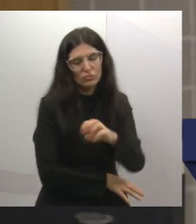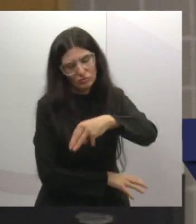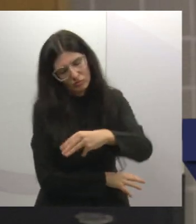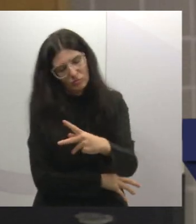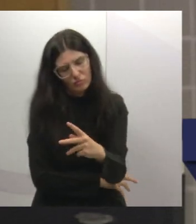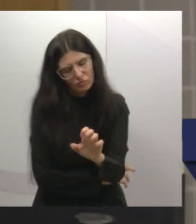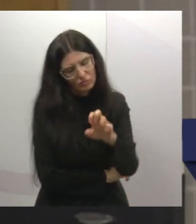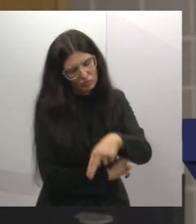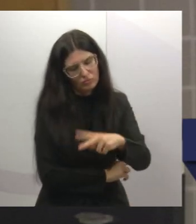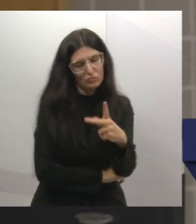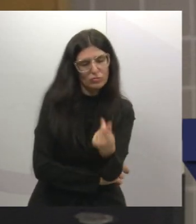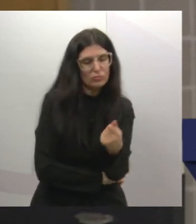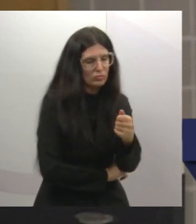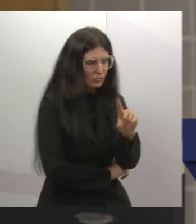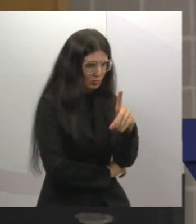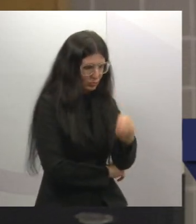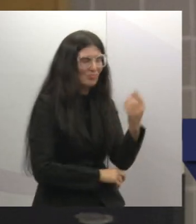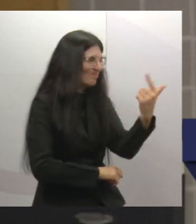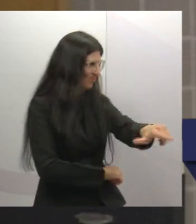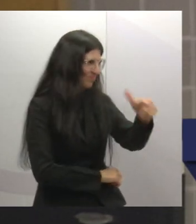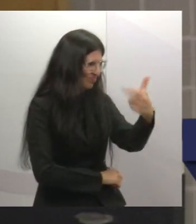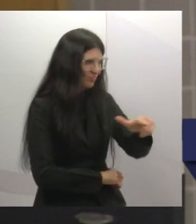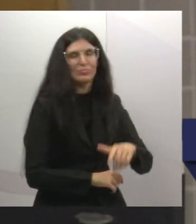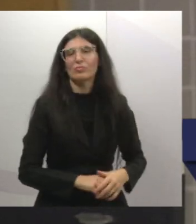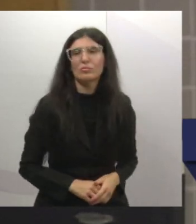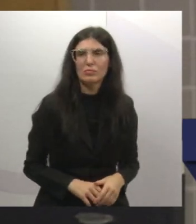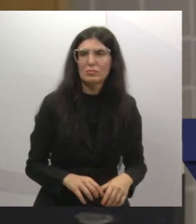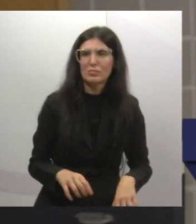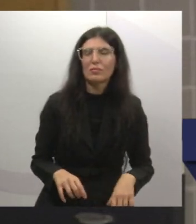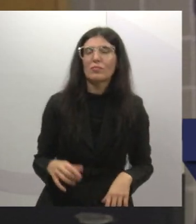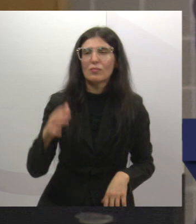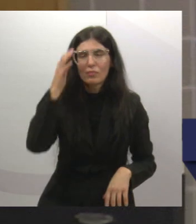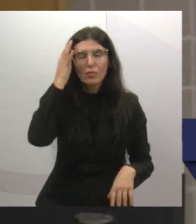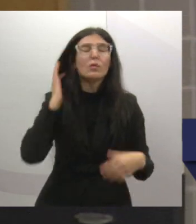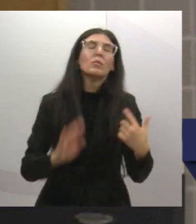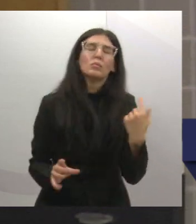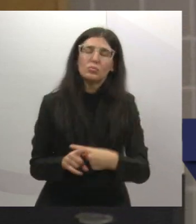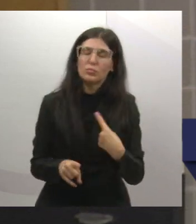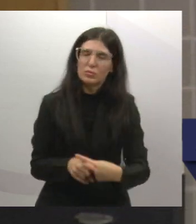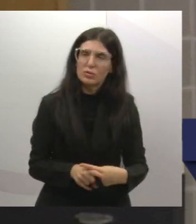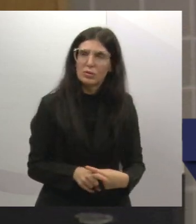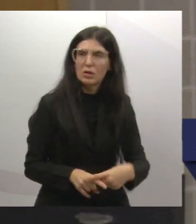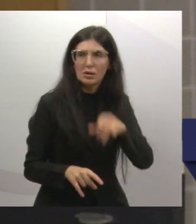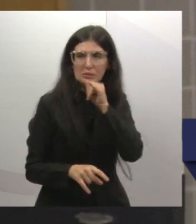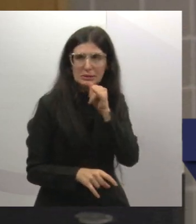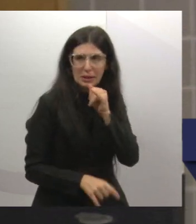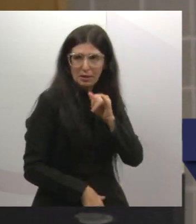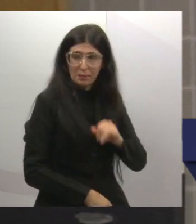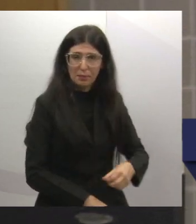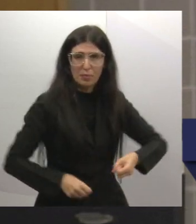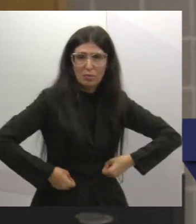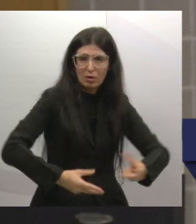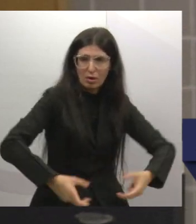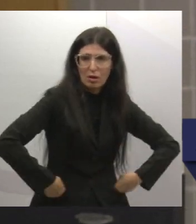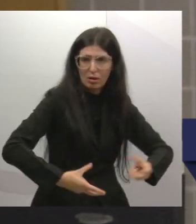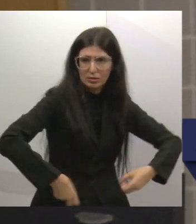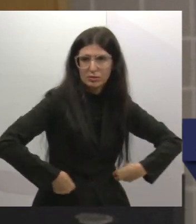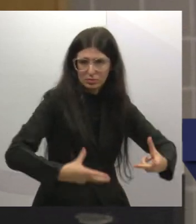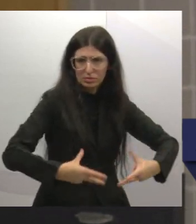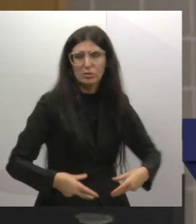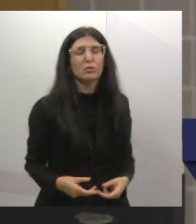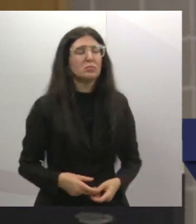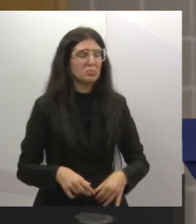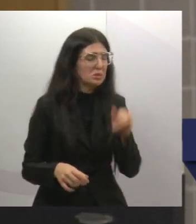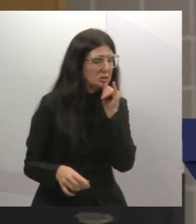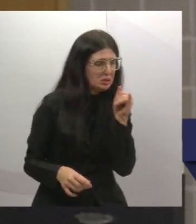na condição que a Lucimar comentou, porque realmente se pode fazer o empenho projetando um gasto daquele